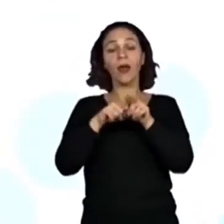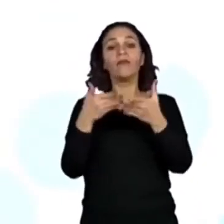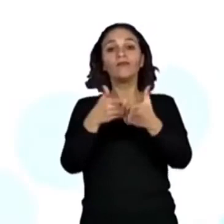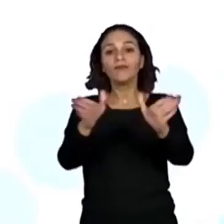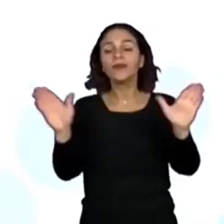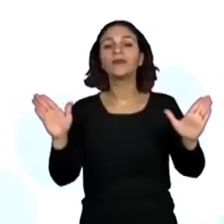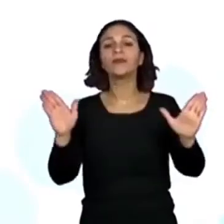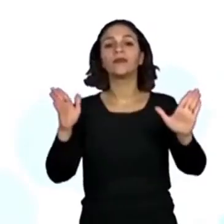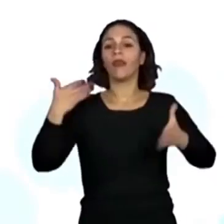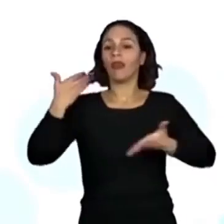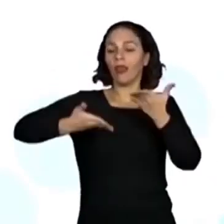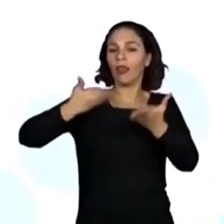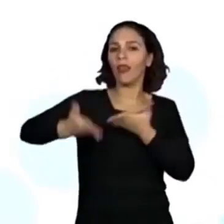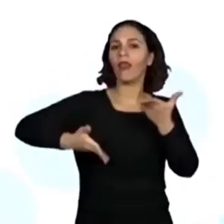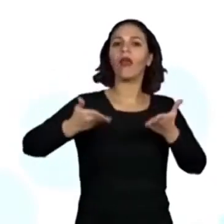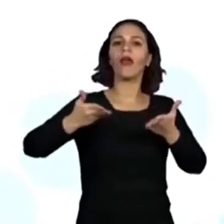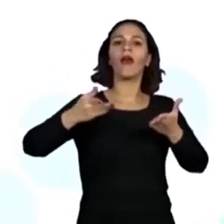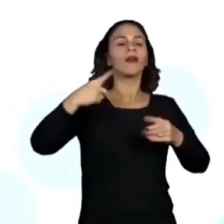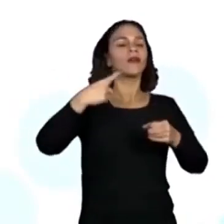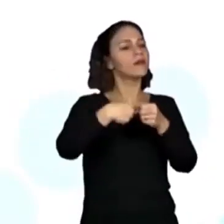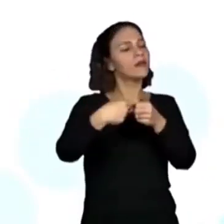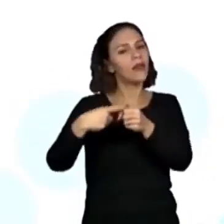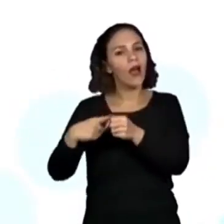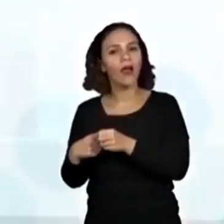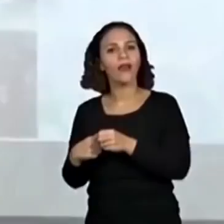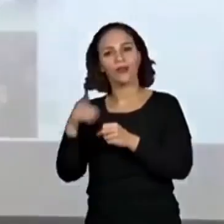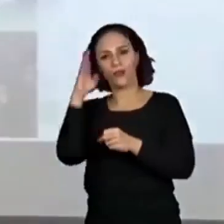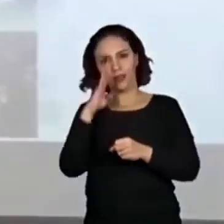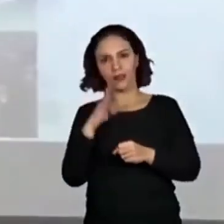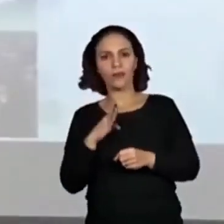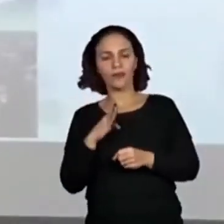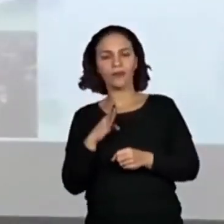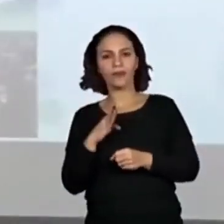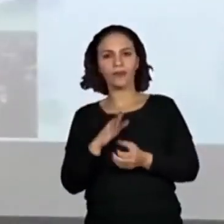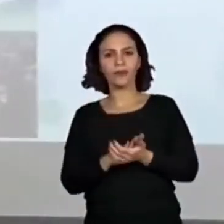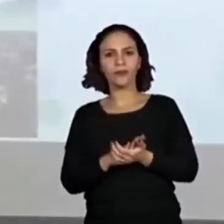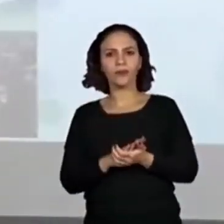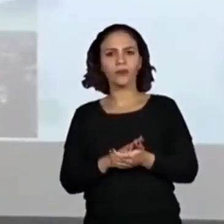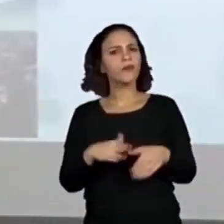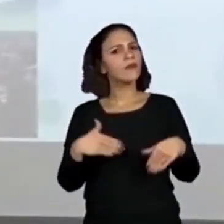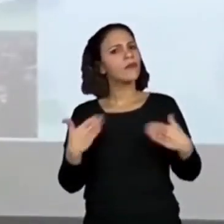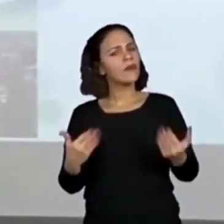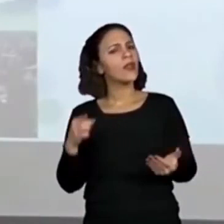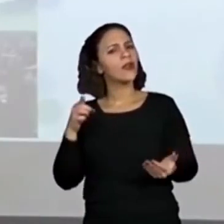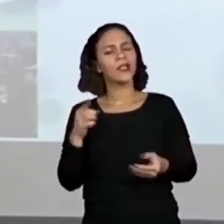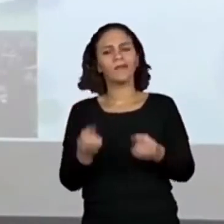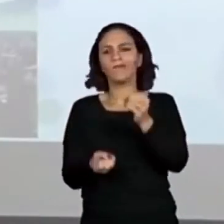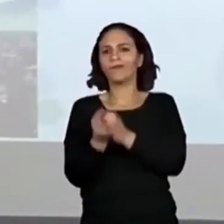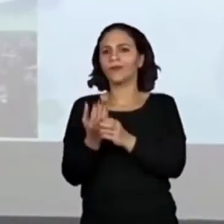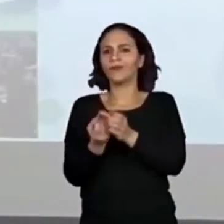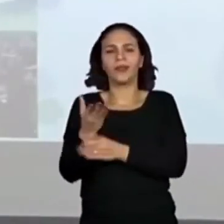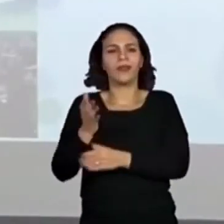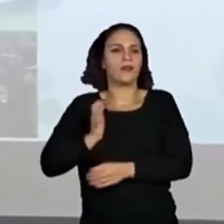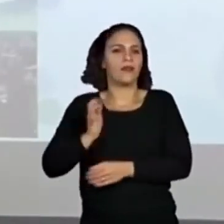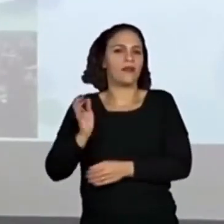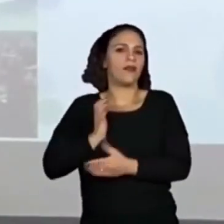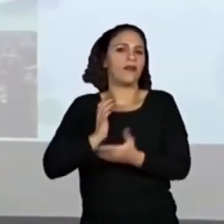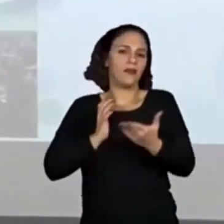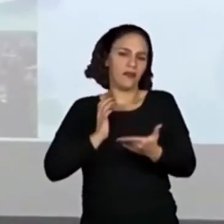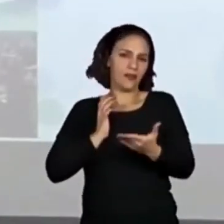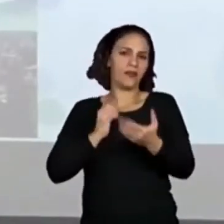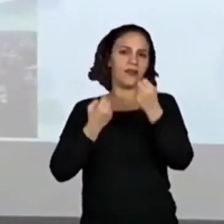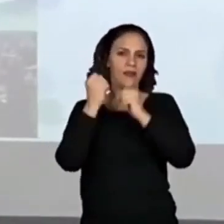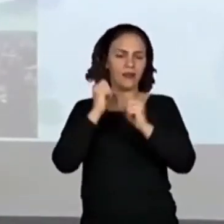serviços e equipamentos urbanos nas grandes cidades brasileiras. Então, a indústria ela é um grande gerador de riqueza, né? Movimentador